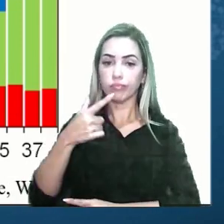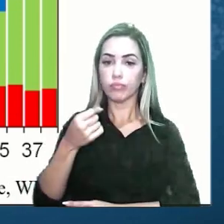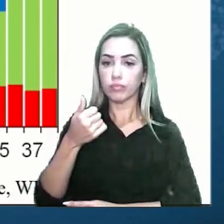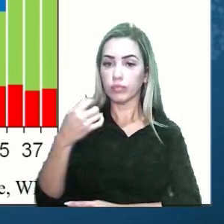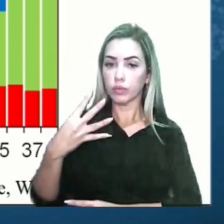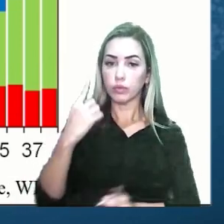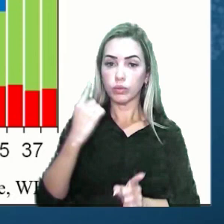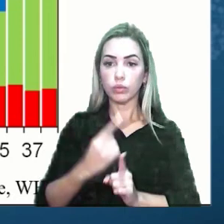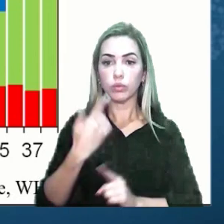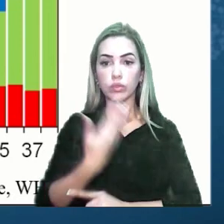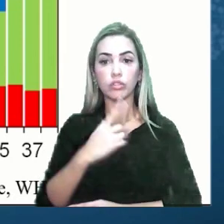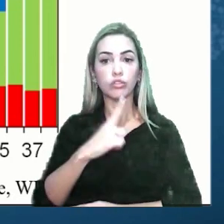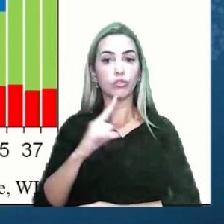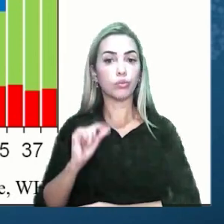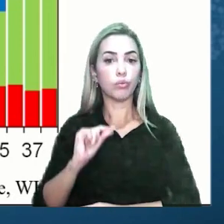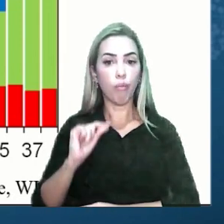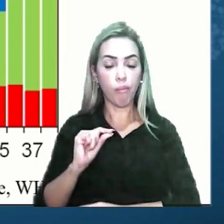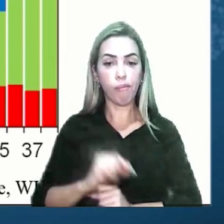2014, ele continha